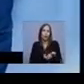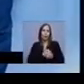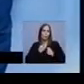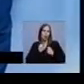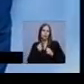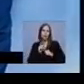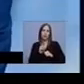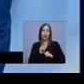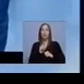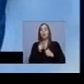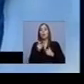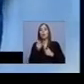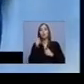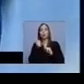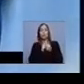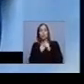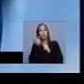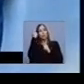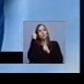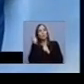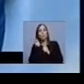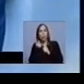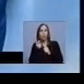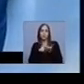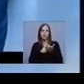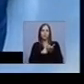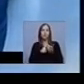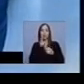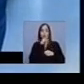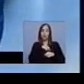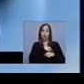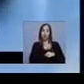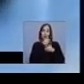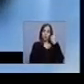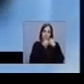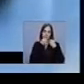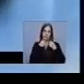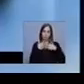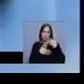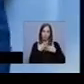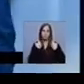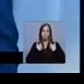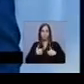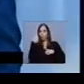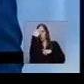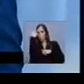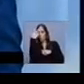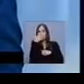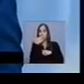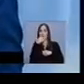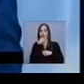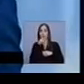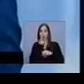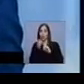sofremos alimentar uma família e os quadros e pensarmos a forma como estamos a trabalhar contra o rb pensar e o quarto chegando a energizar nós conseguimos atenuar